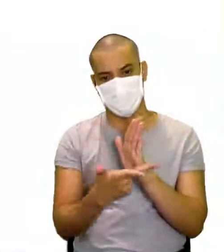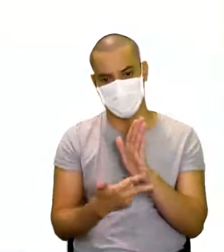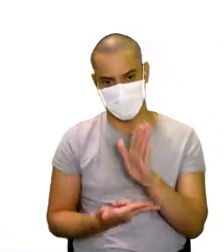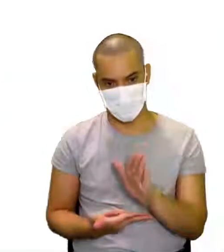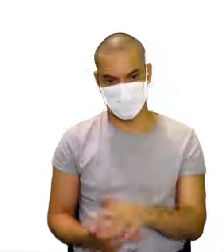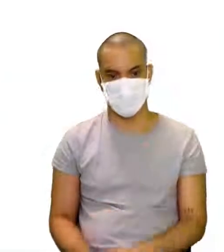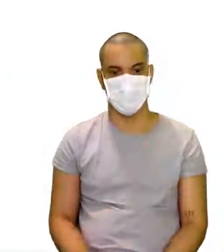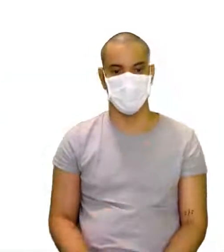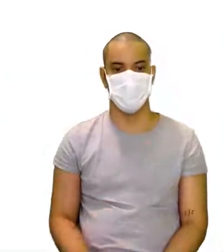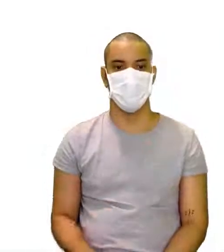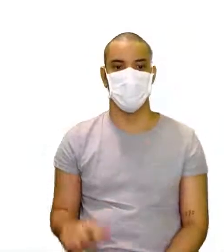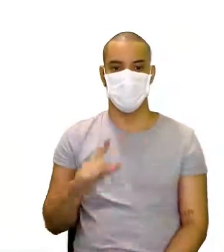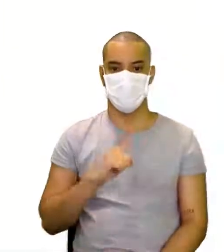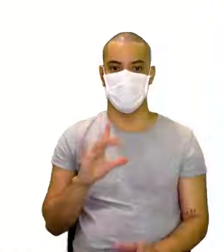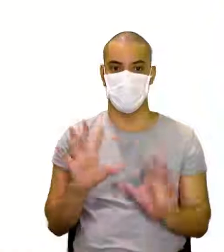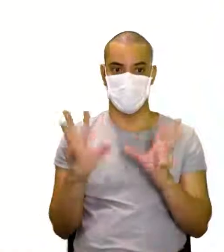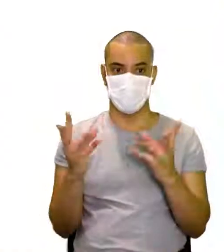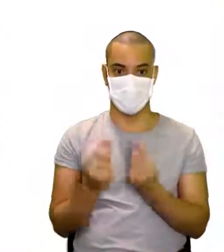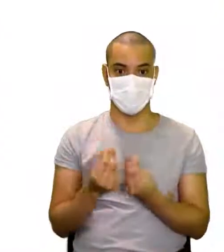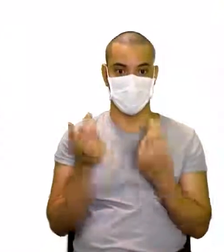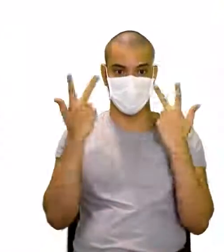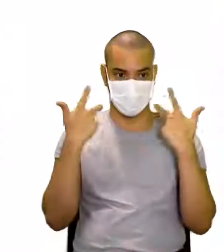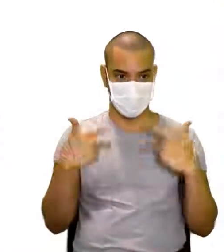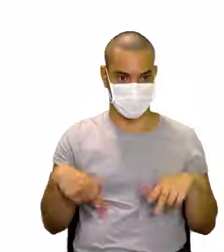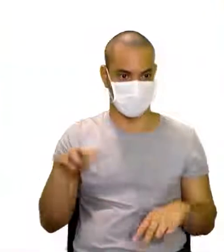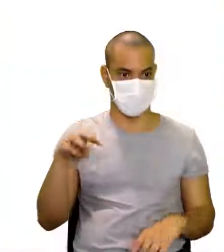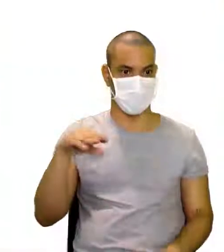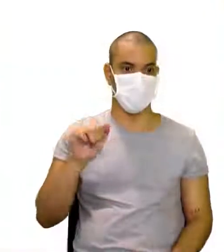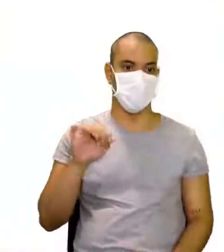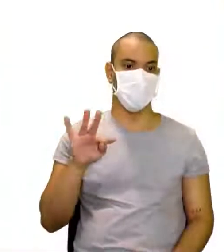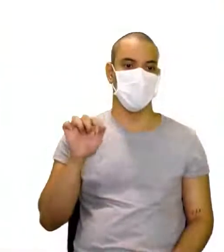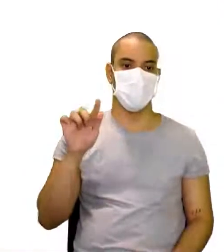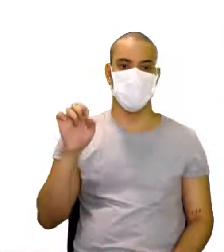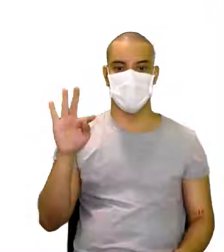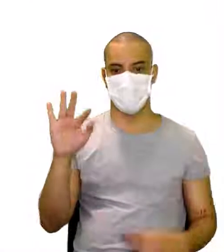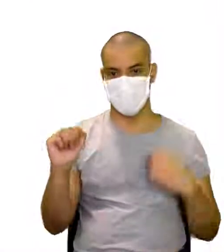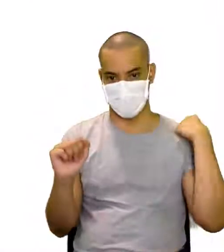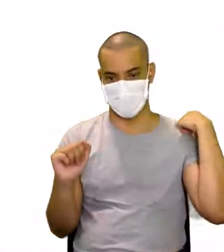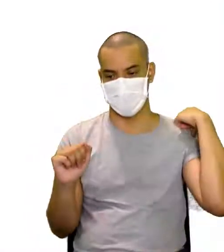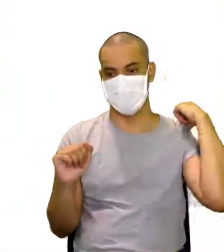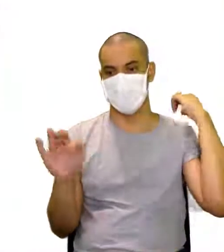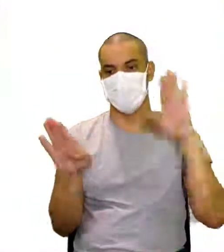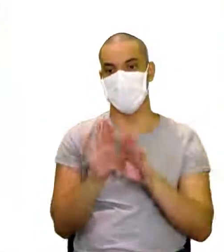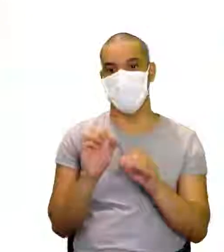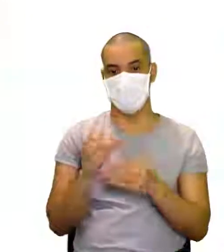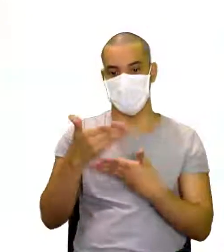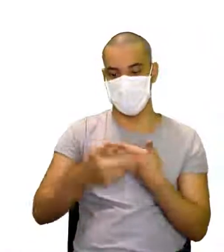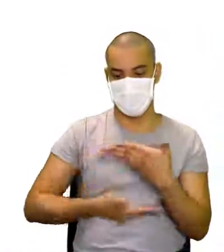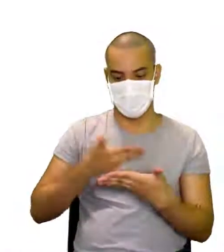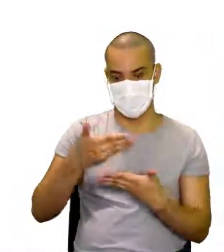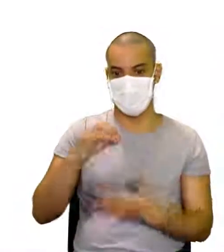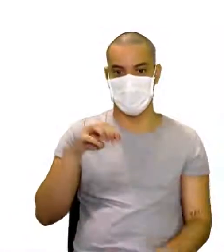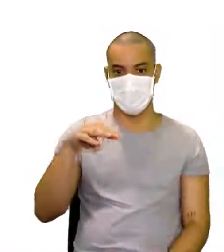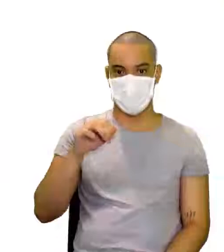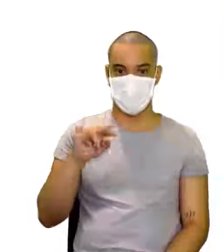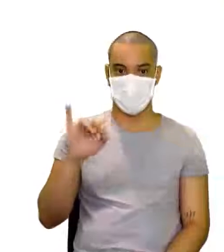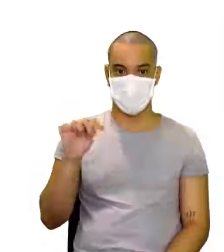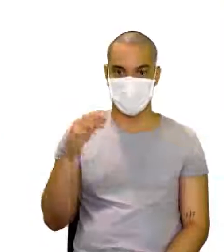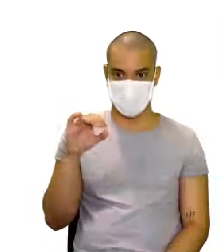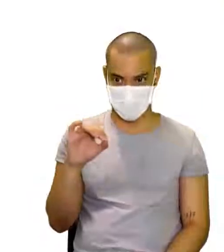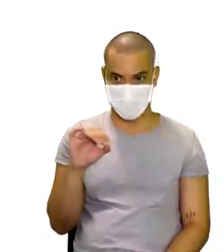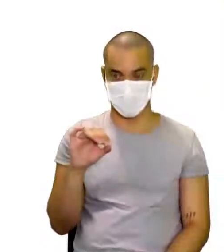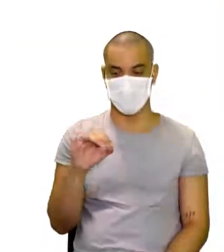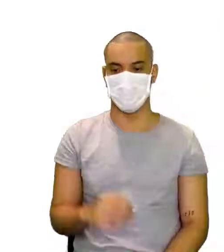aí substâncias naturais, como a magnetita, e eu também posso imantar materiais que têm